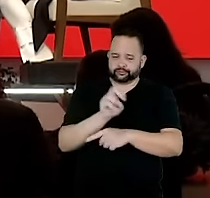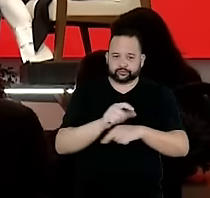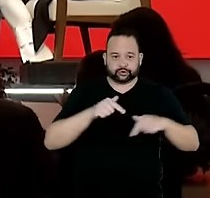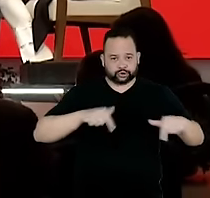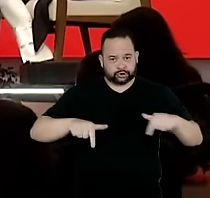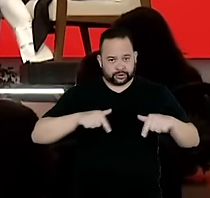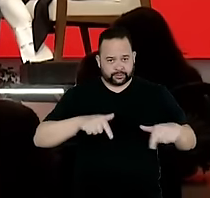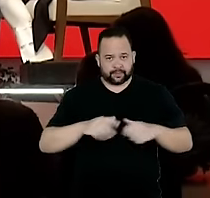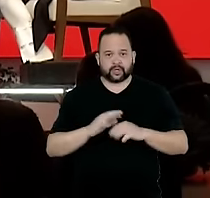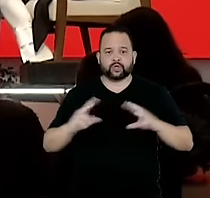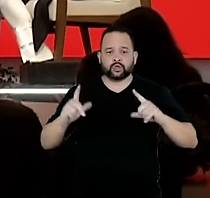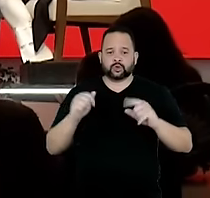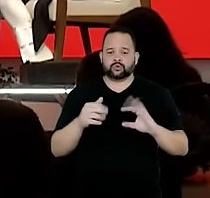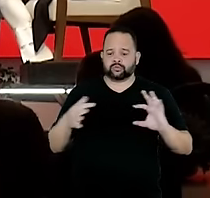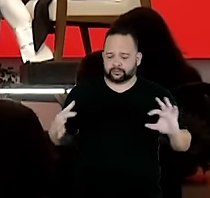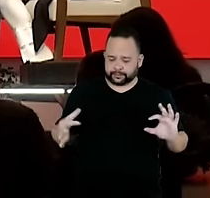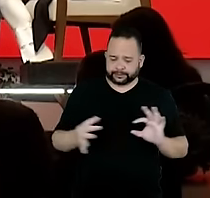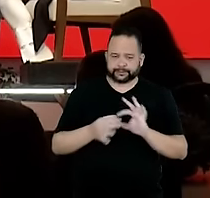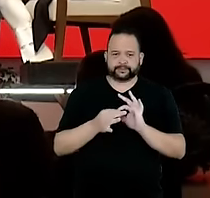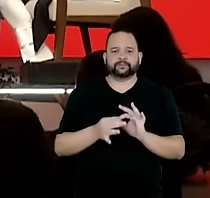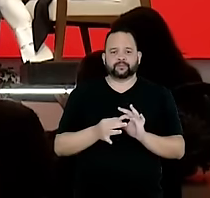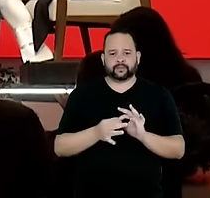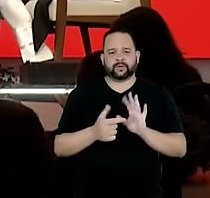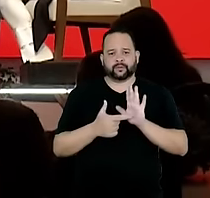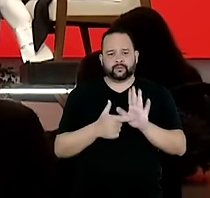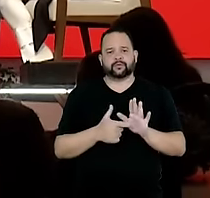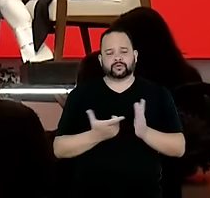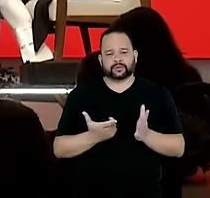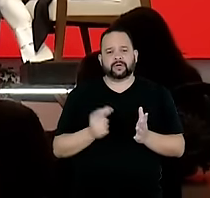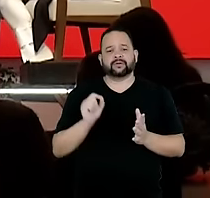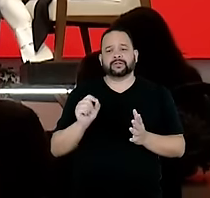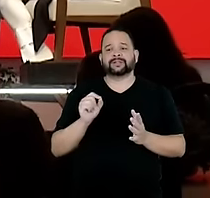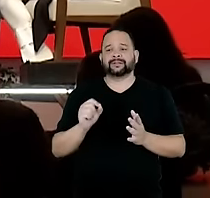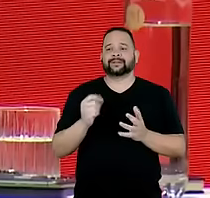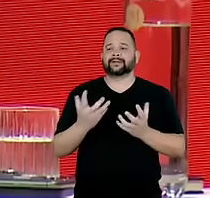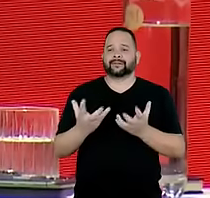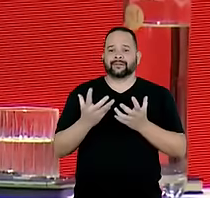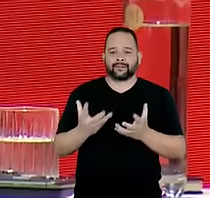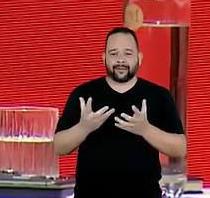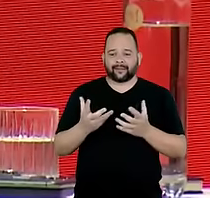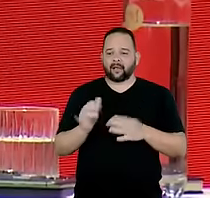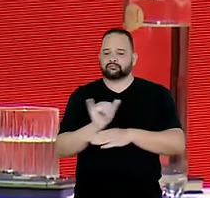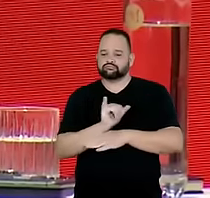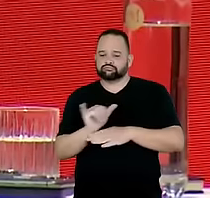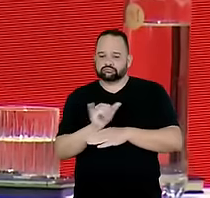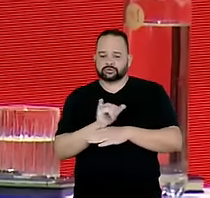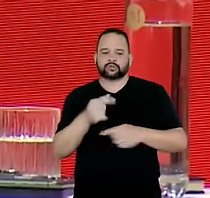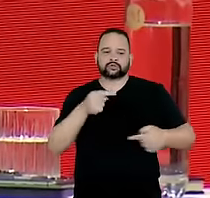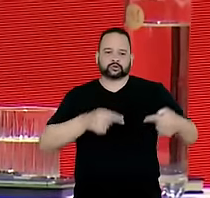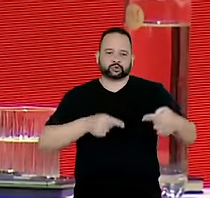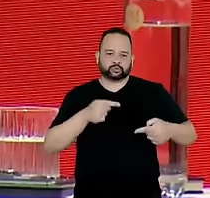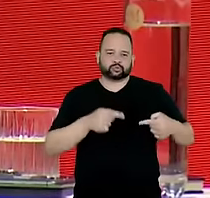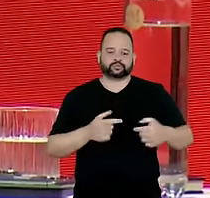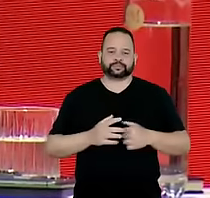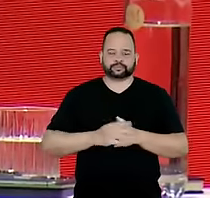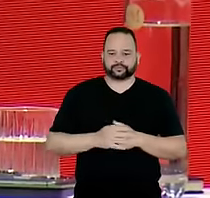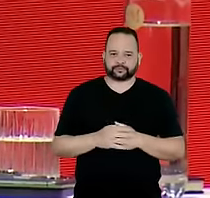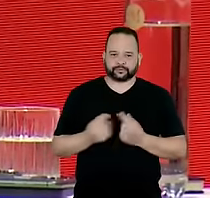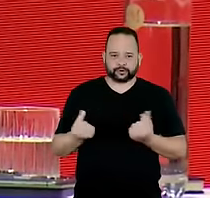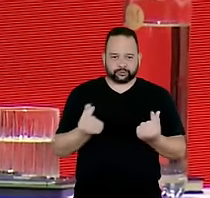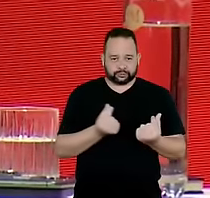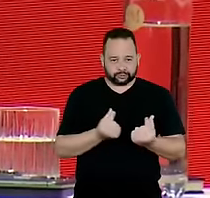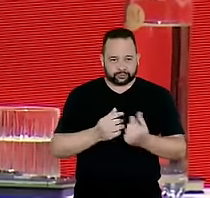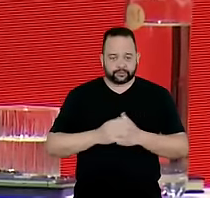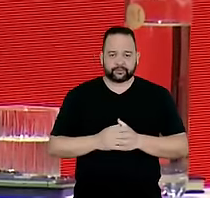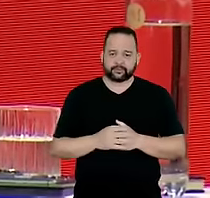lógica do do que que ele espera de política monetária eh e aí acho que a gente Felipe acho que não sei se a gente já pode botar